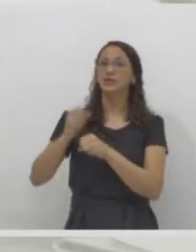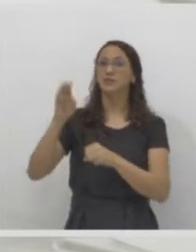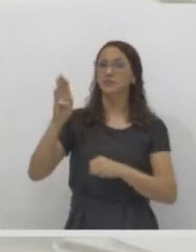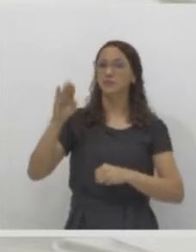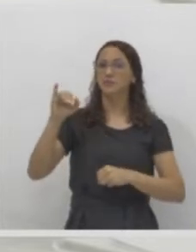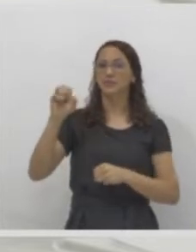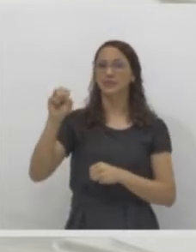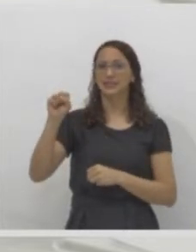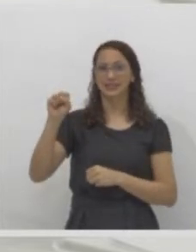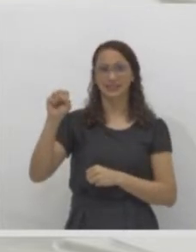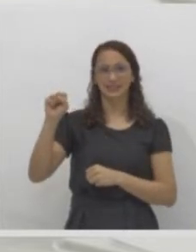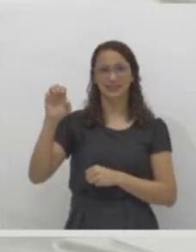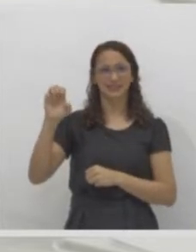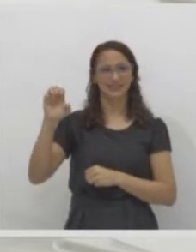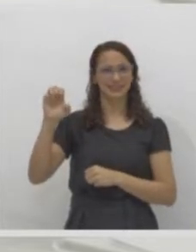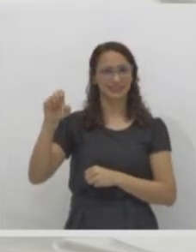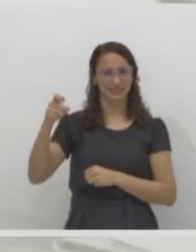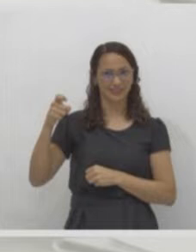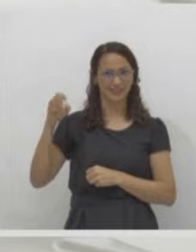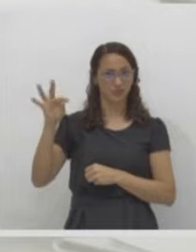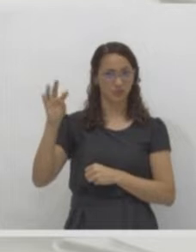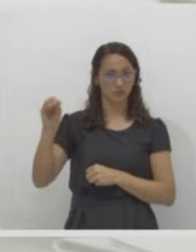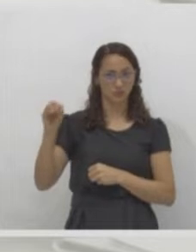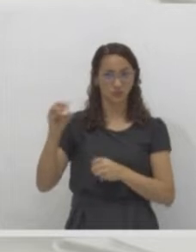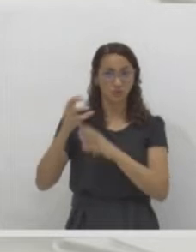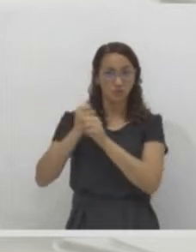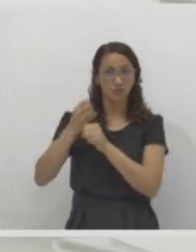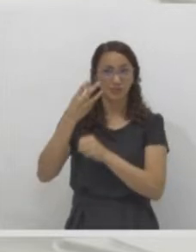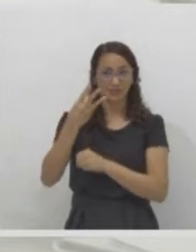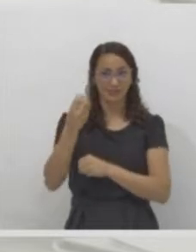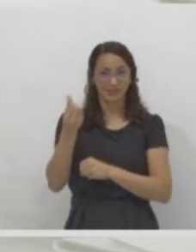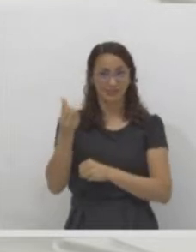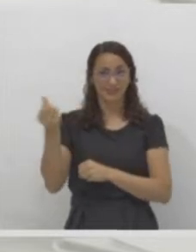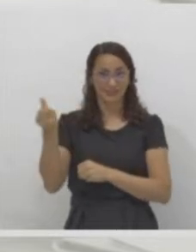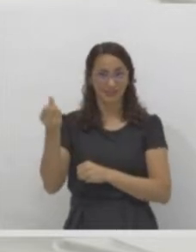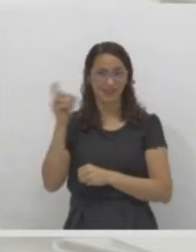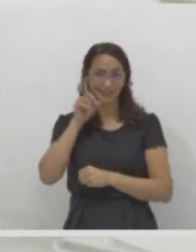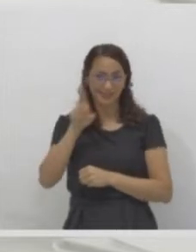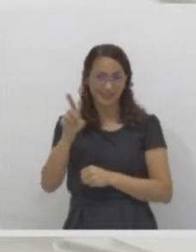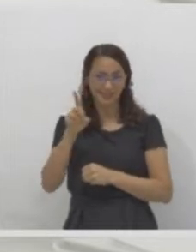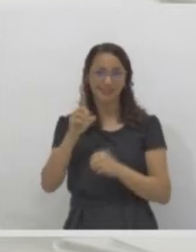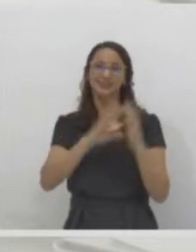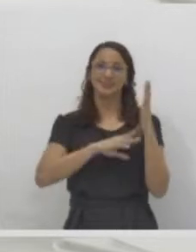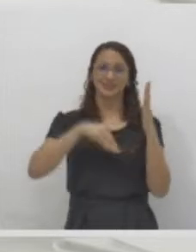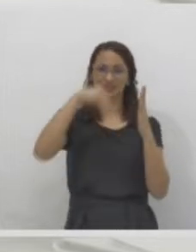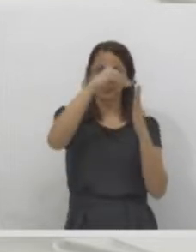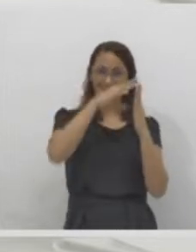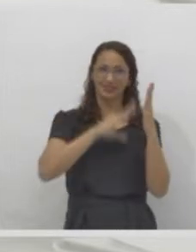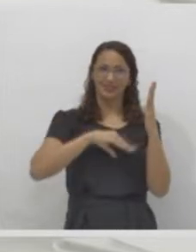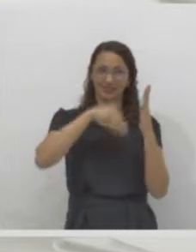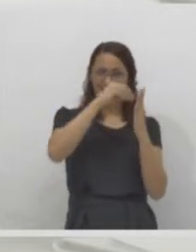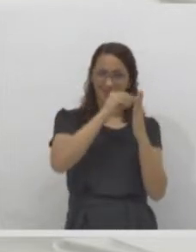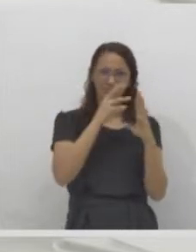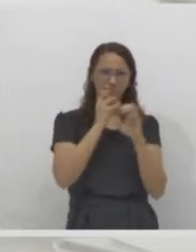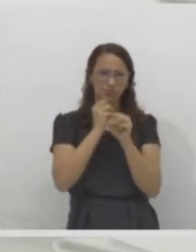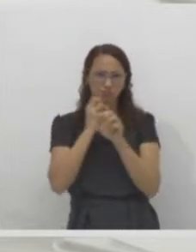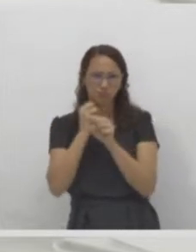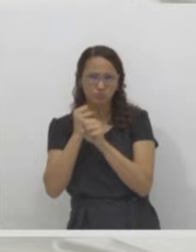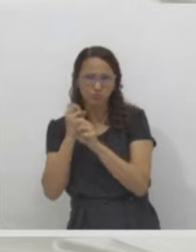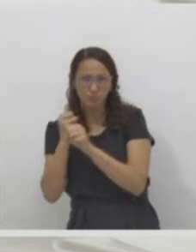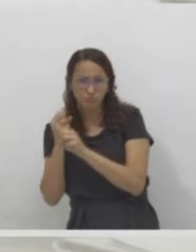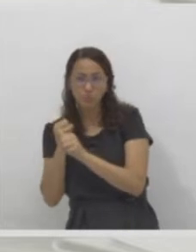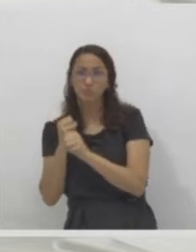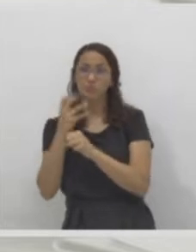366 dias, pois o nosso calendário soma essas 6 horas adicionais do ano terrestre, e assim, a